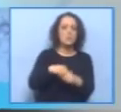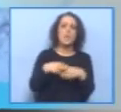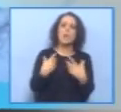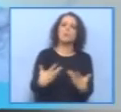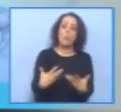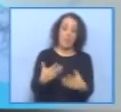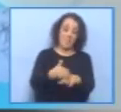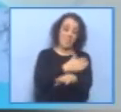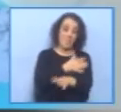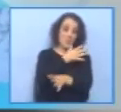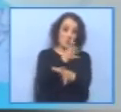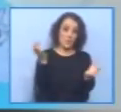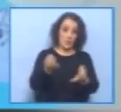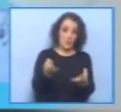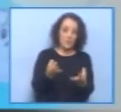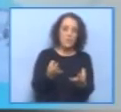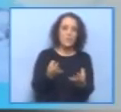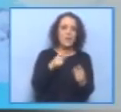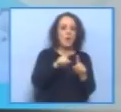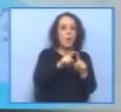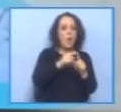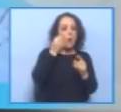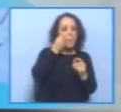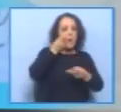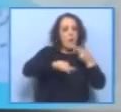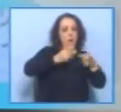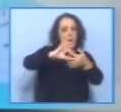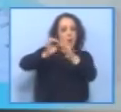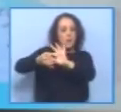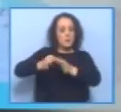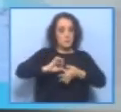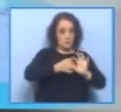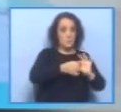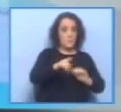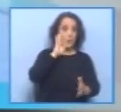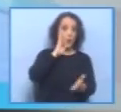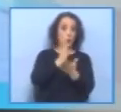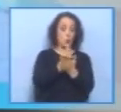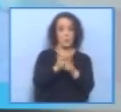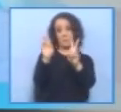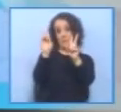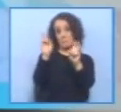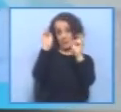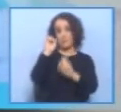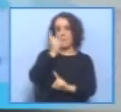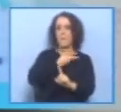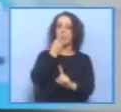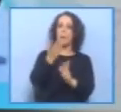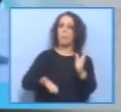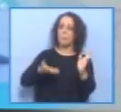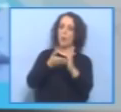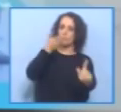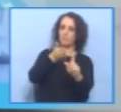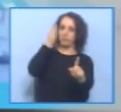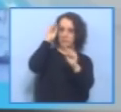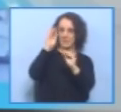devia fazer uma proposta concreta de catequese, não é? E então, traçando todo este horizonte, também com a